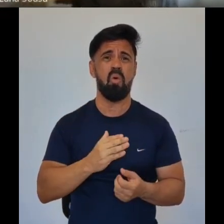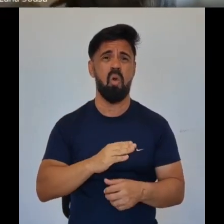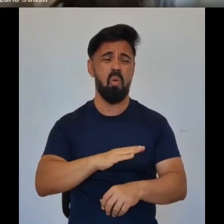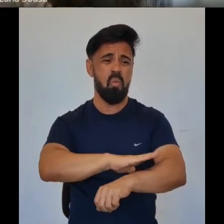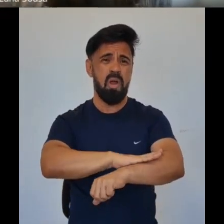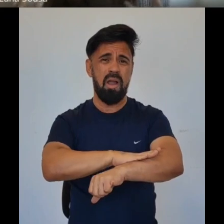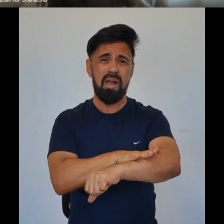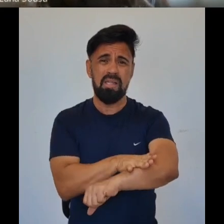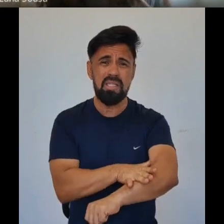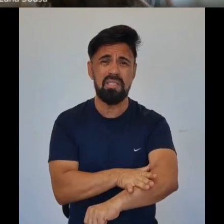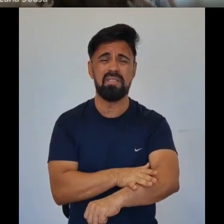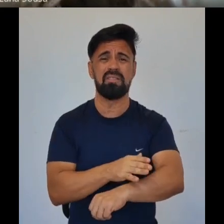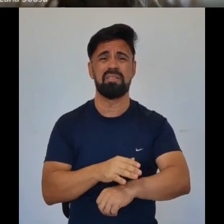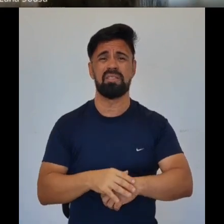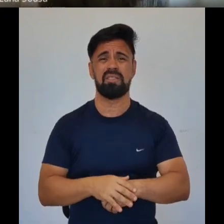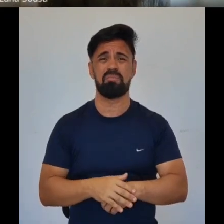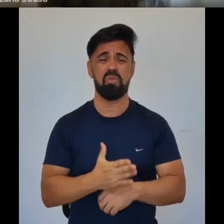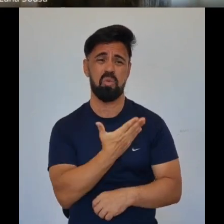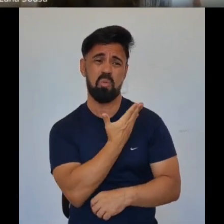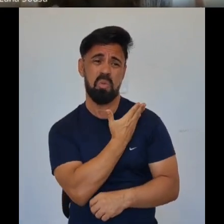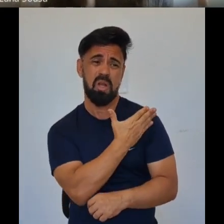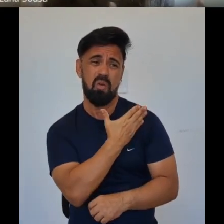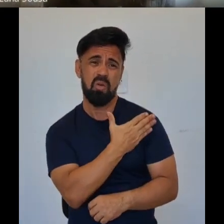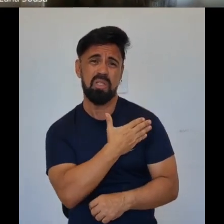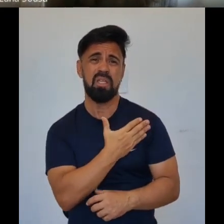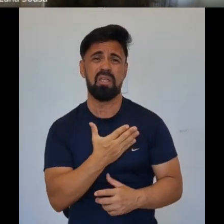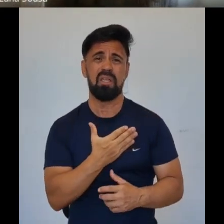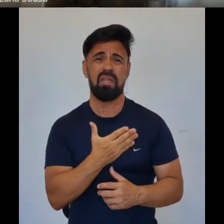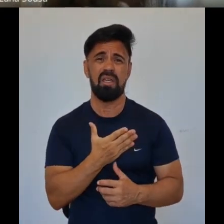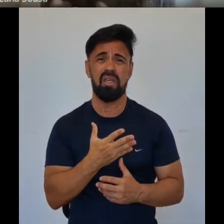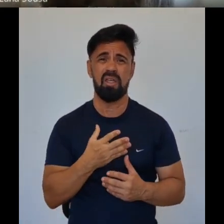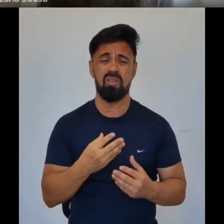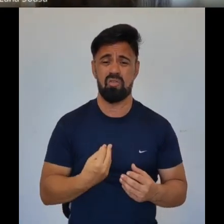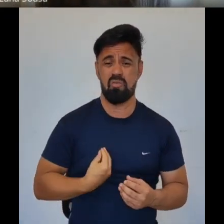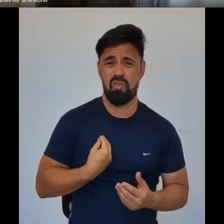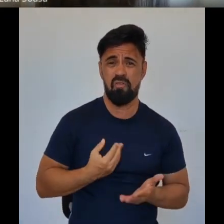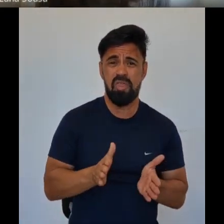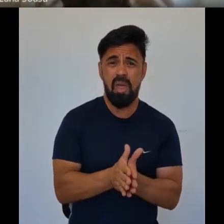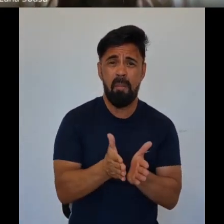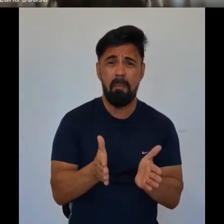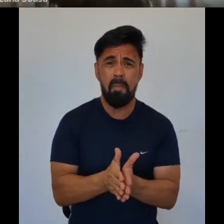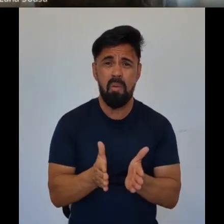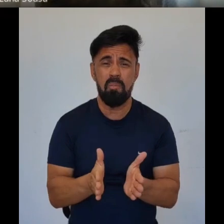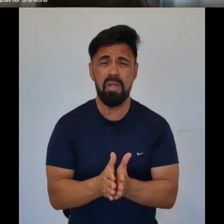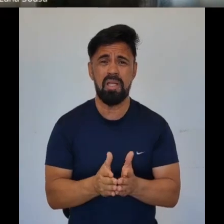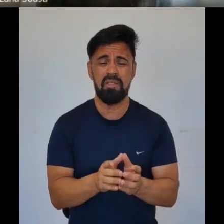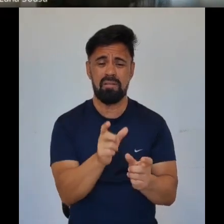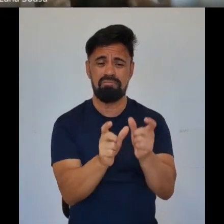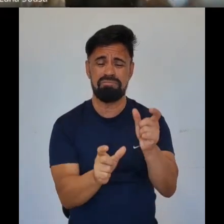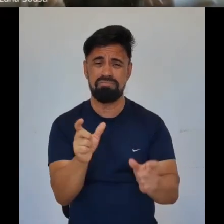favelas, pessoas que, por exemplo, as pessoas negras, né, que vão lidar com racismo, também com